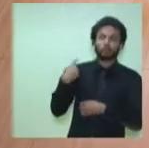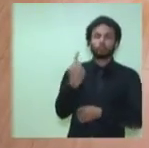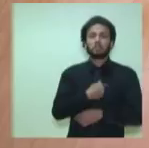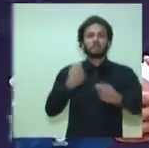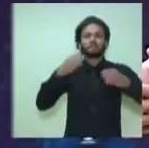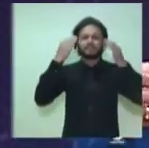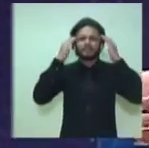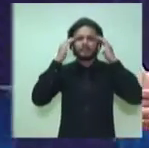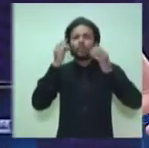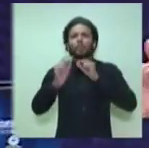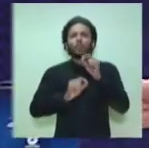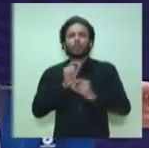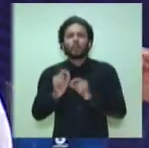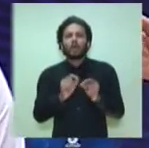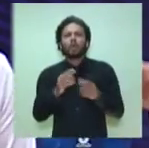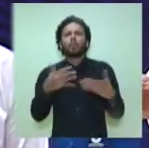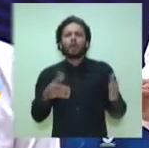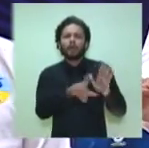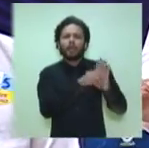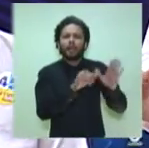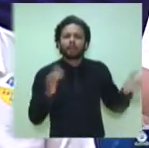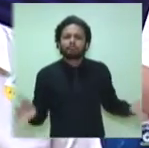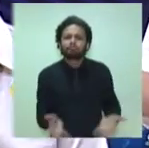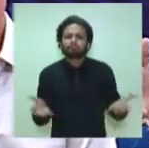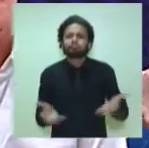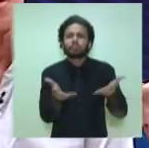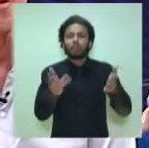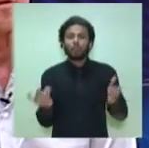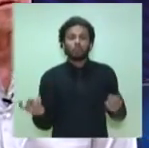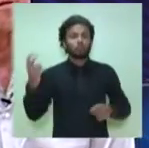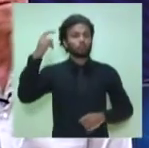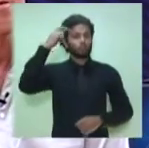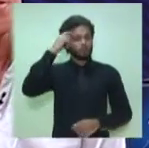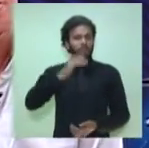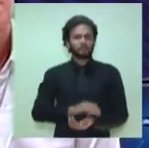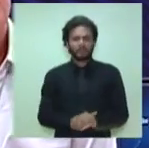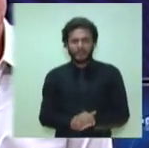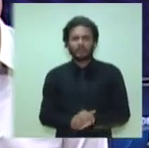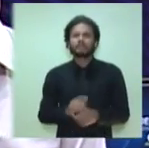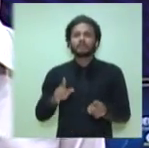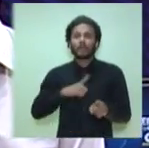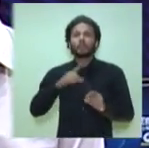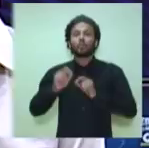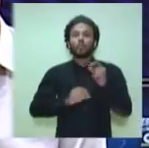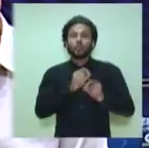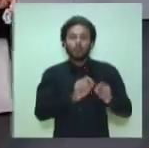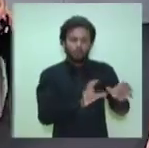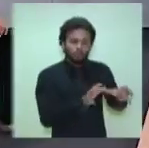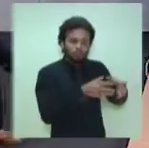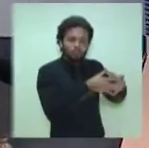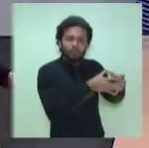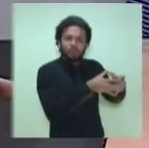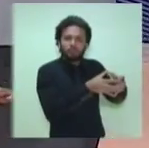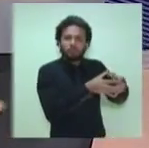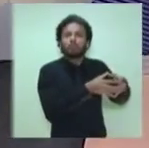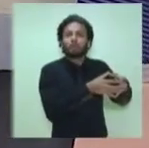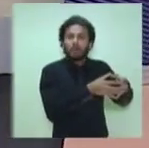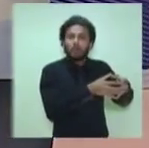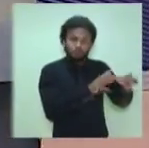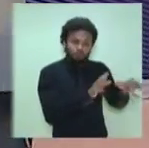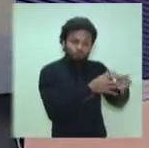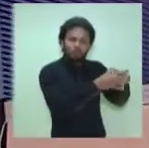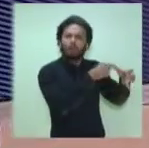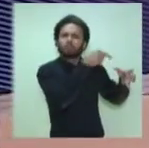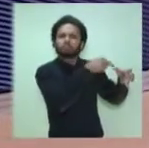que é a Lei de Incentivo à Cultura, né? A Lei de Incentivo à Cultura, ela pressupõe a existência de um Conselho Municipal de Cultura independente,